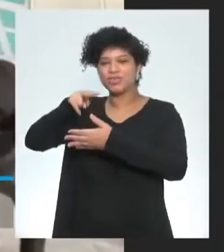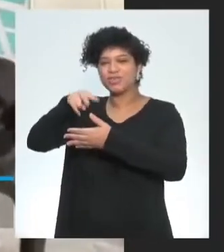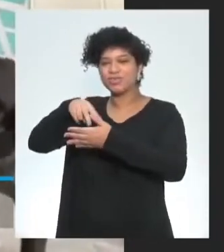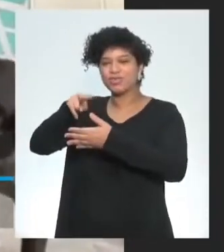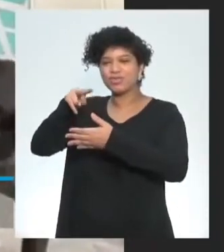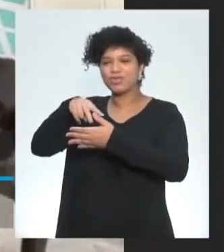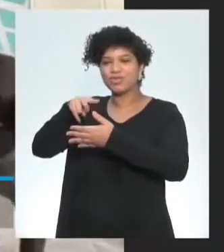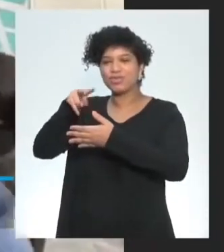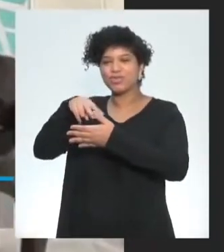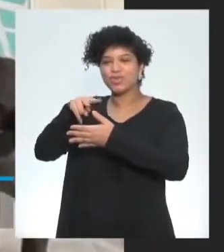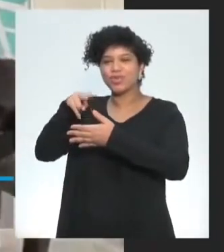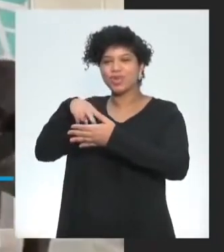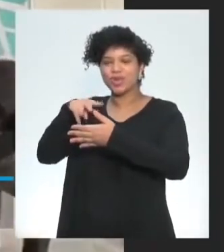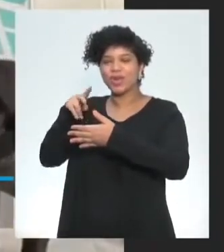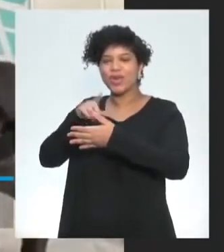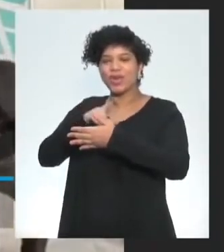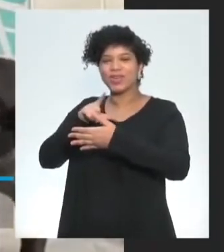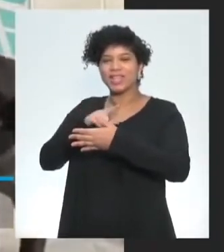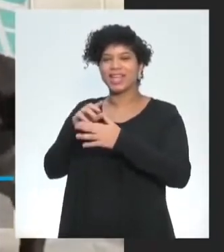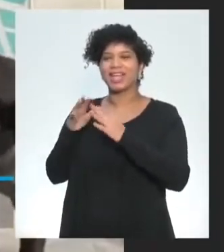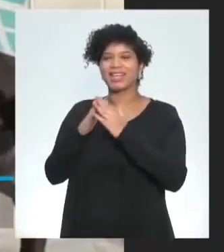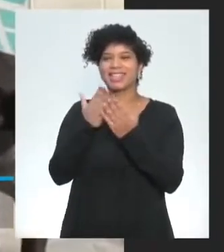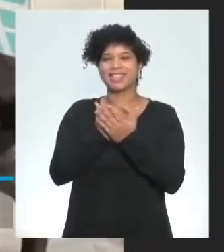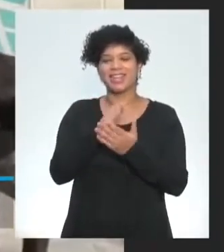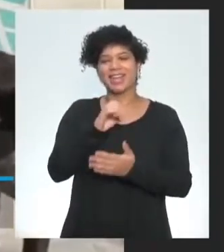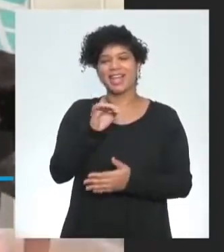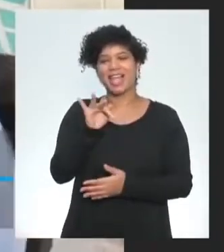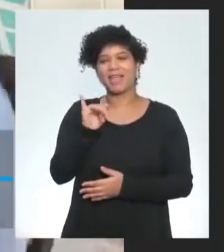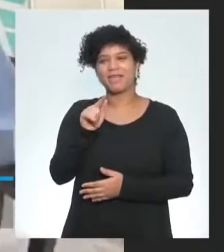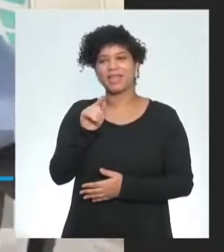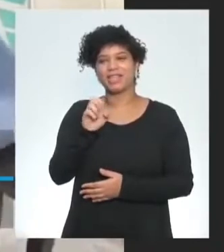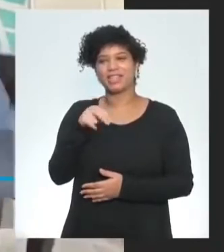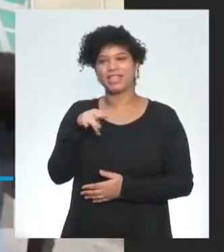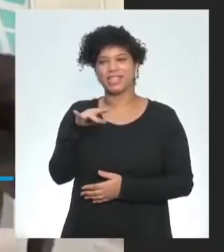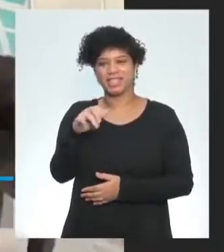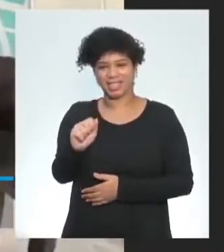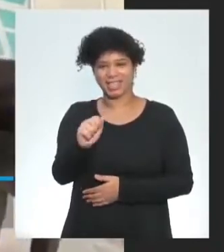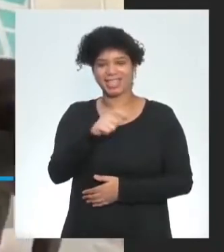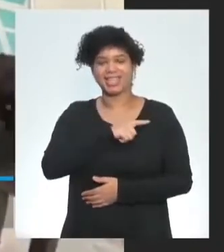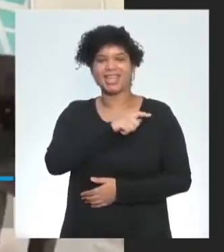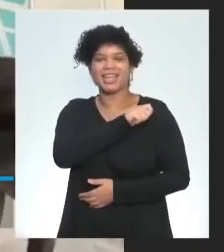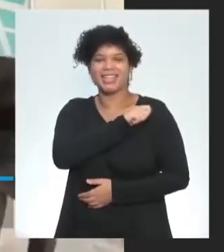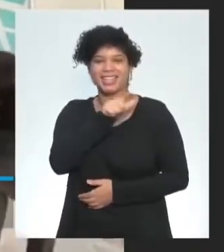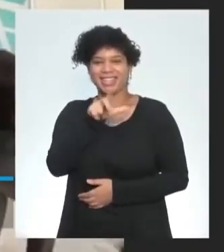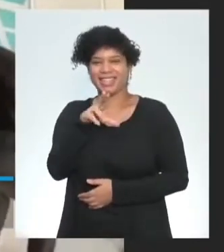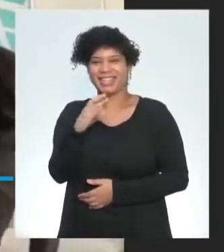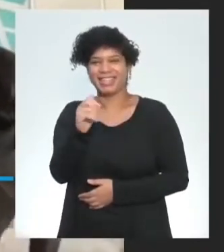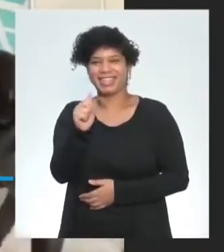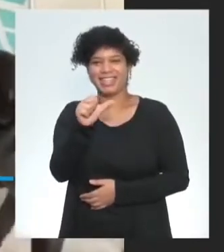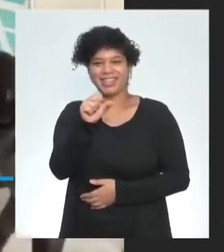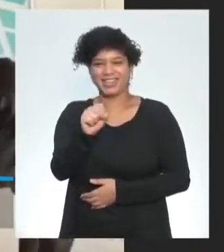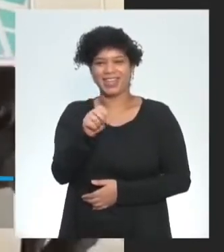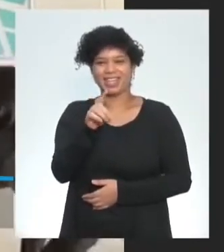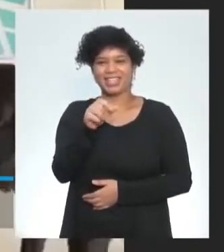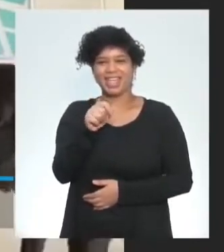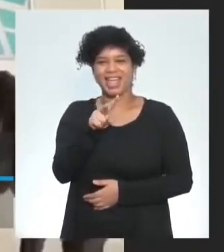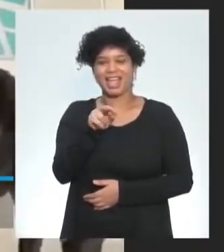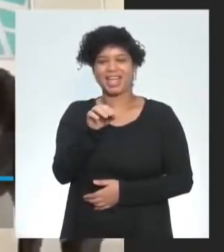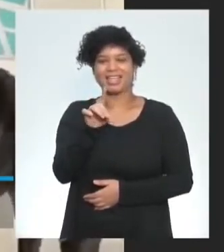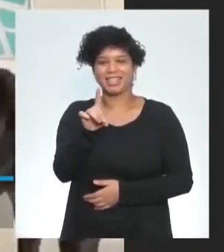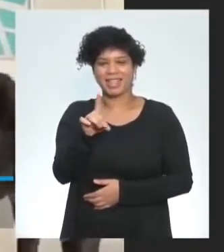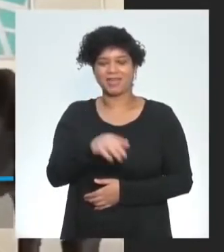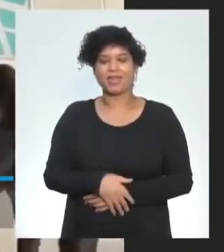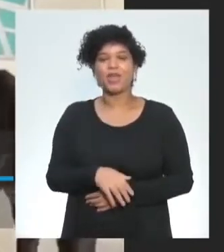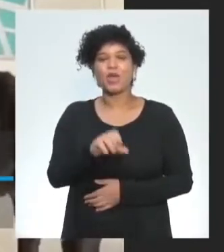aí. É aqui. É a Escola Efigênia de Bariri, alunos Lucas, Davi, Matheus, Jonathan e Luísa.